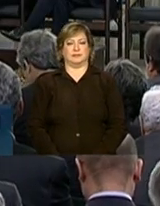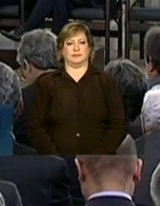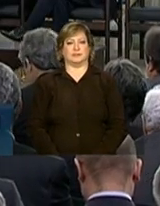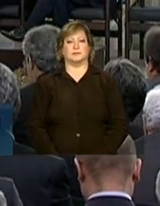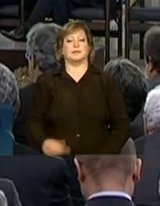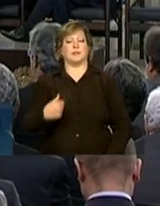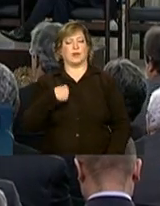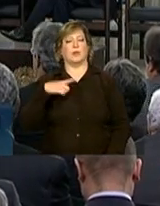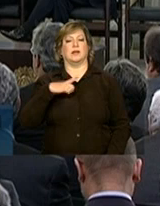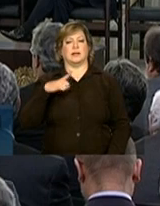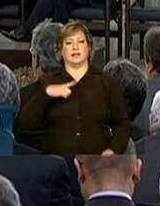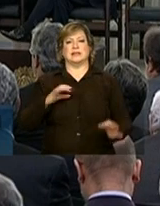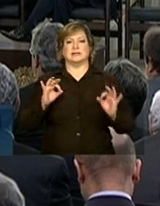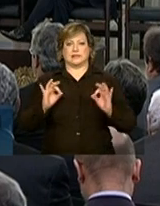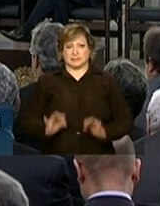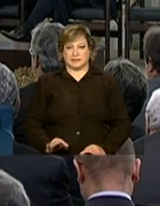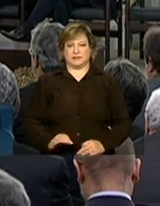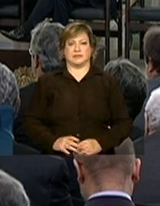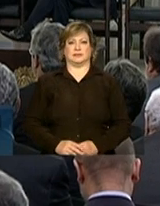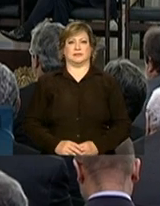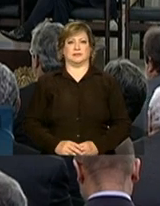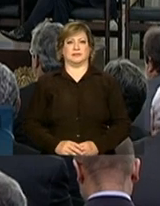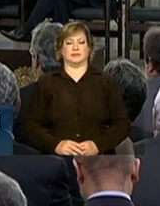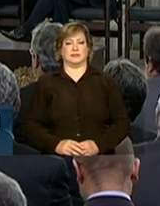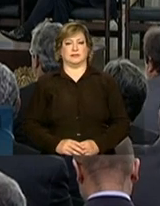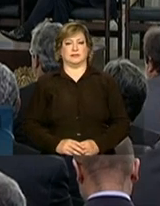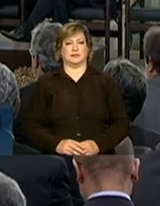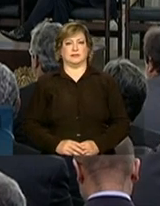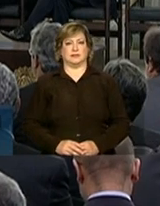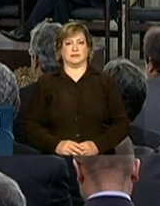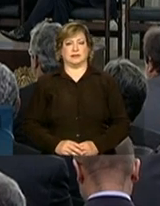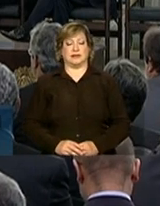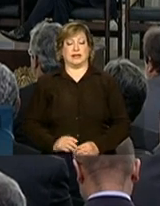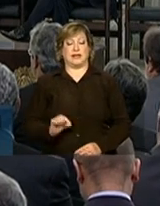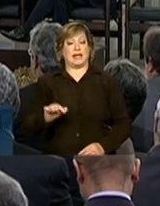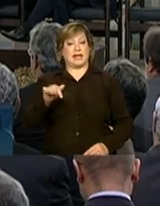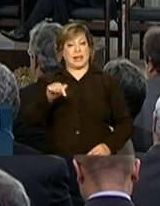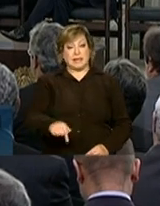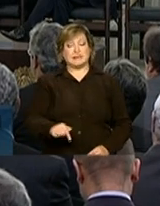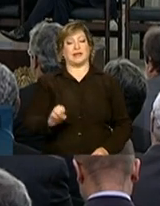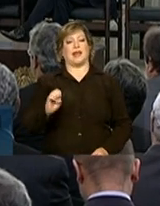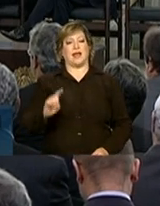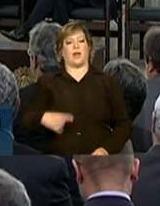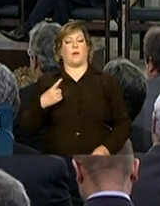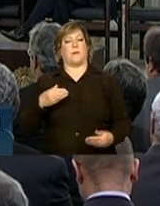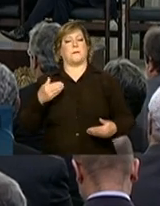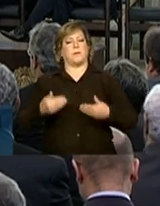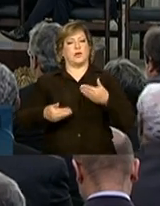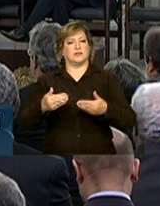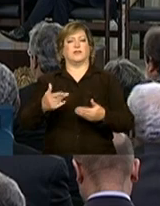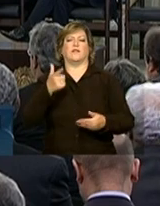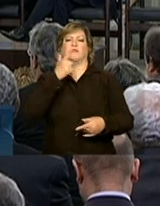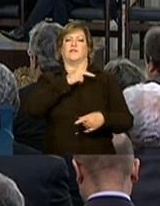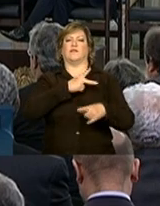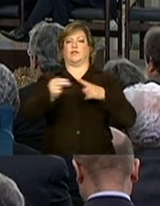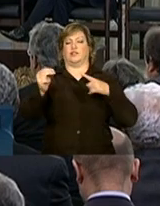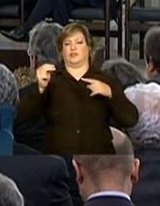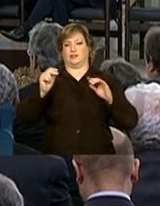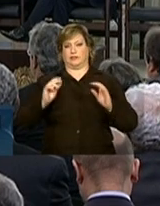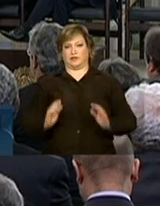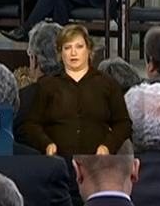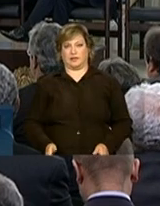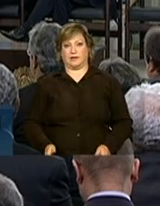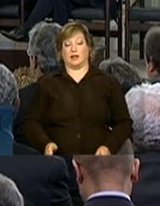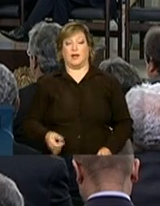Eu tenho certeza que esse é um processo vitorioso. O